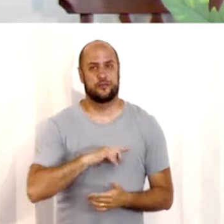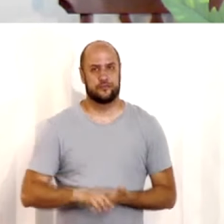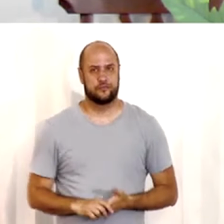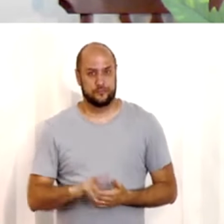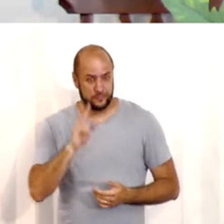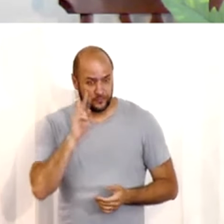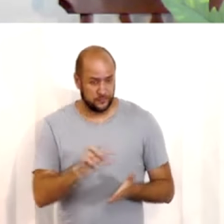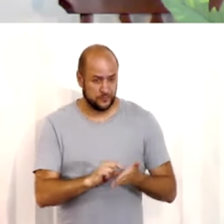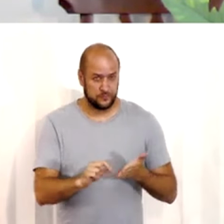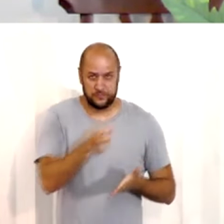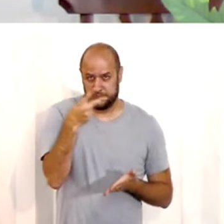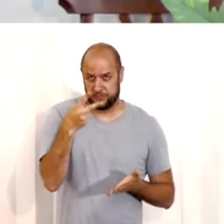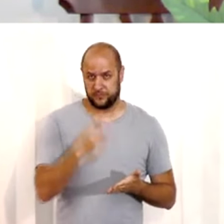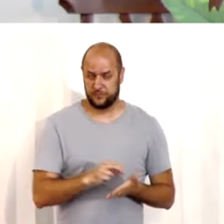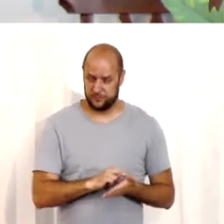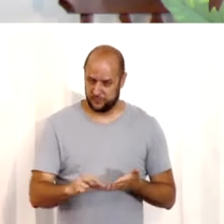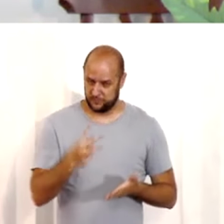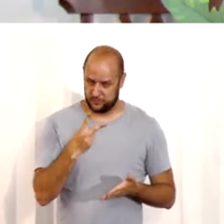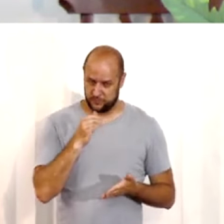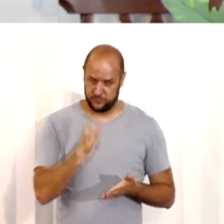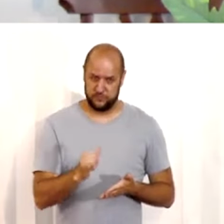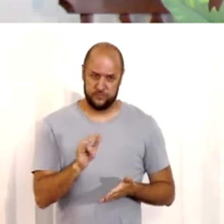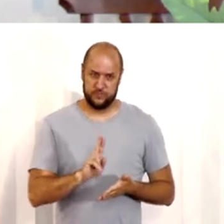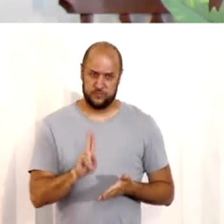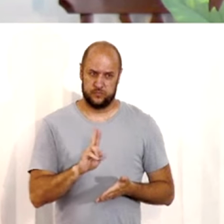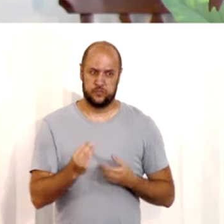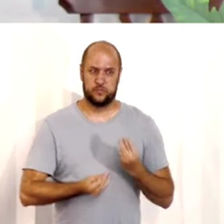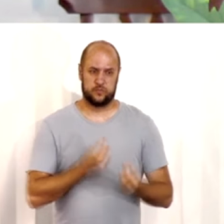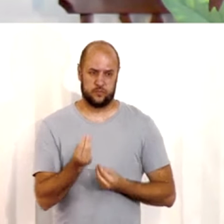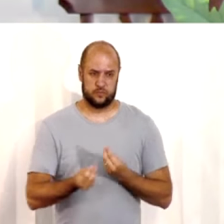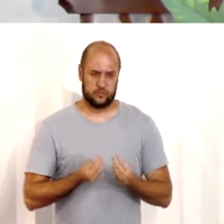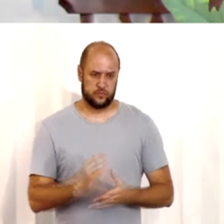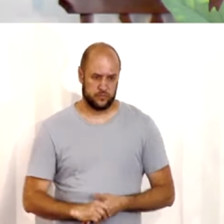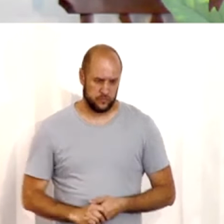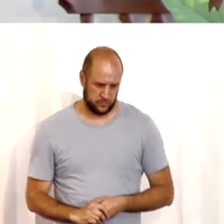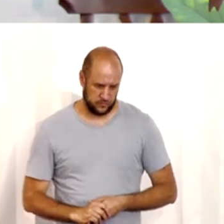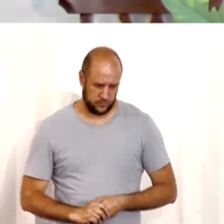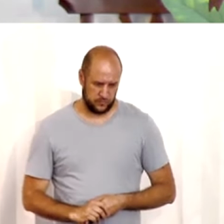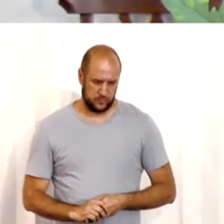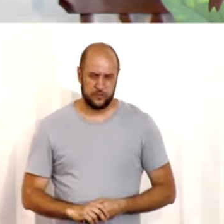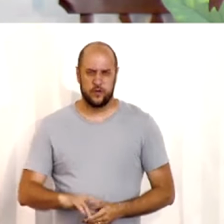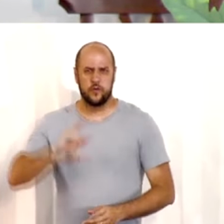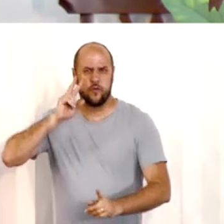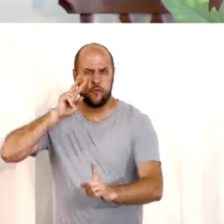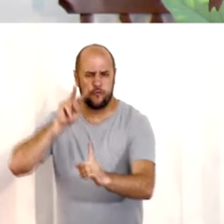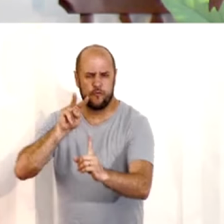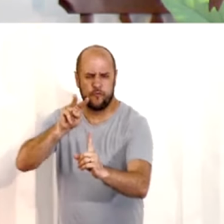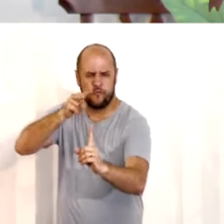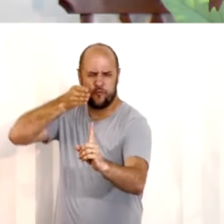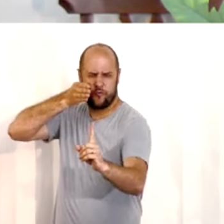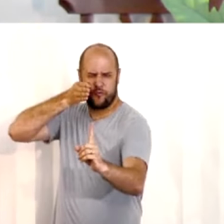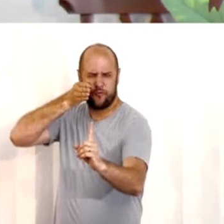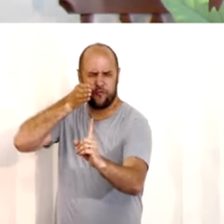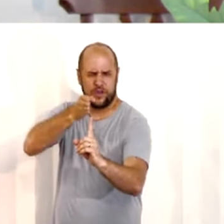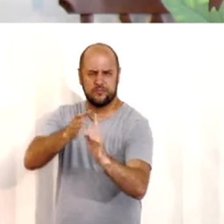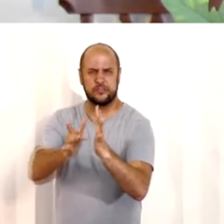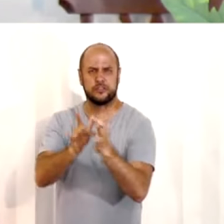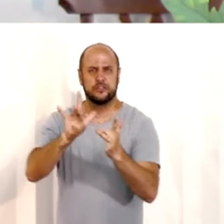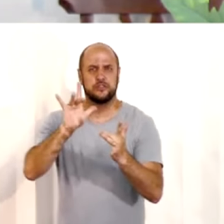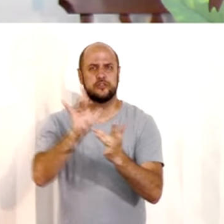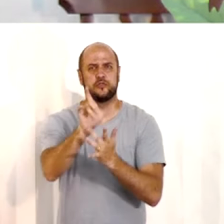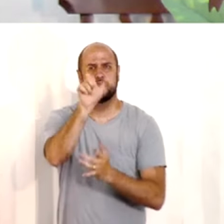Eu procuro sempre explicar o texto e depois aplicar. Olhando firmemente para o autor e consumador da fé, Jesus, o qual, em troca da